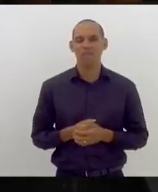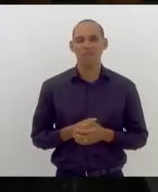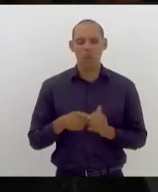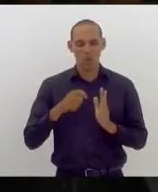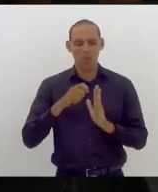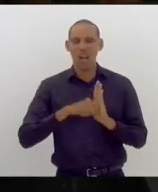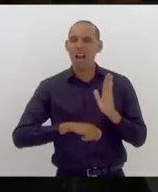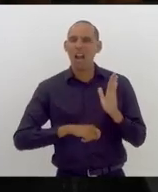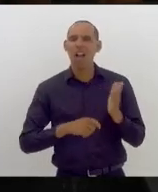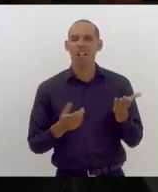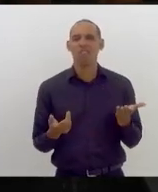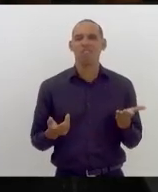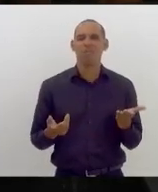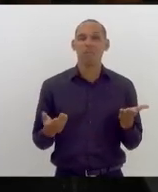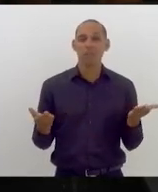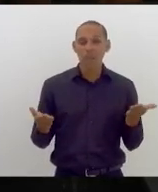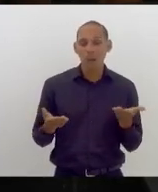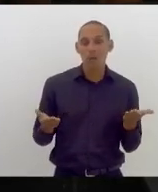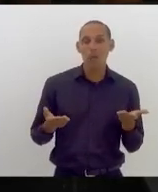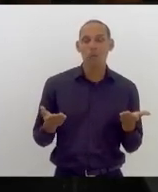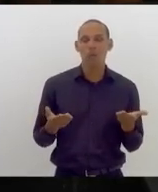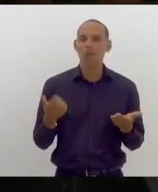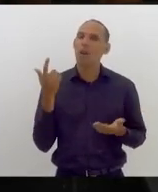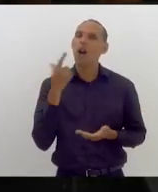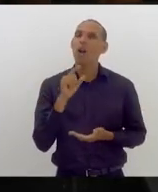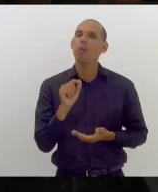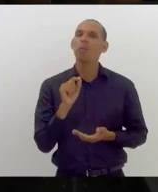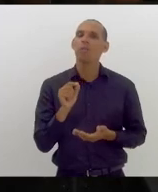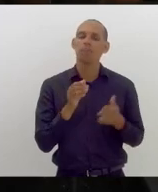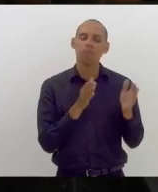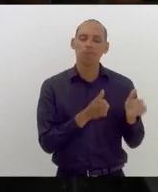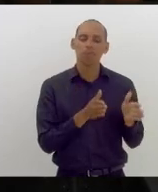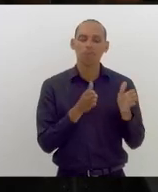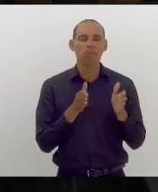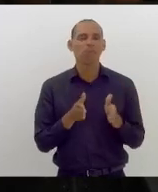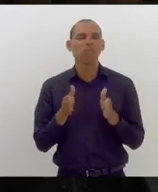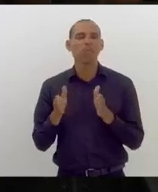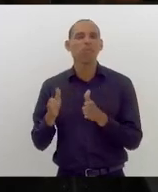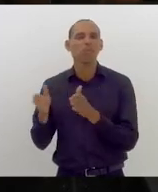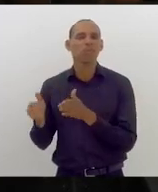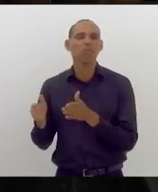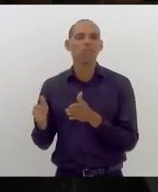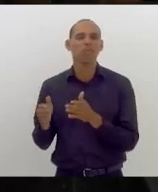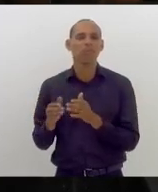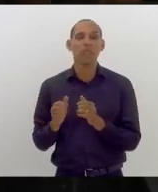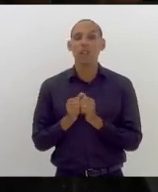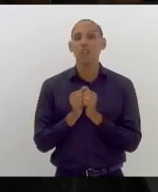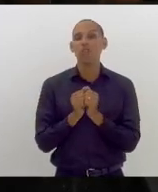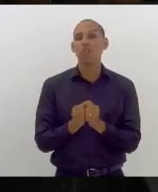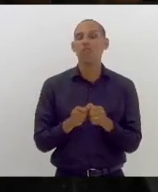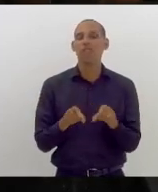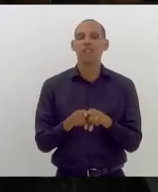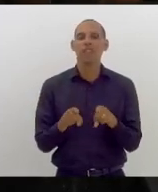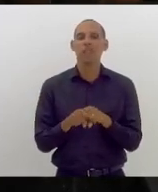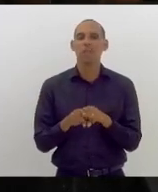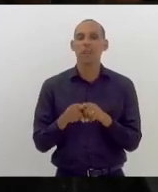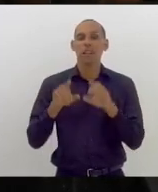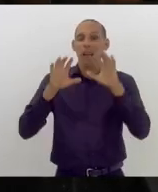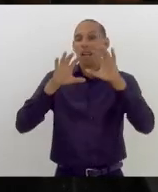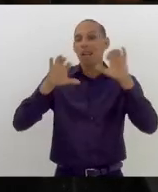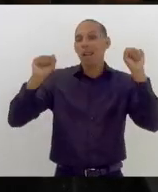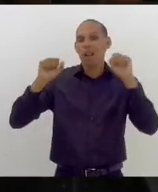contratual, onde hoje a gente conseguiu organizar, onde a gente conseguiu, junto com o Tribunal de Contas do